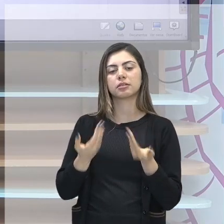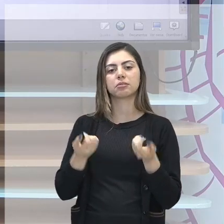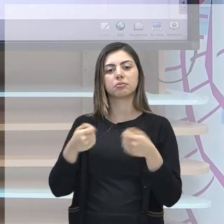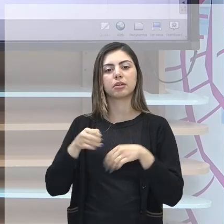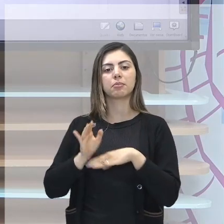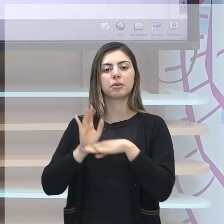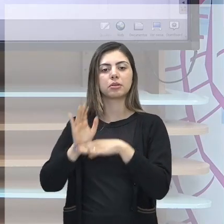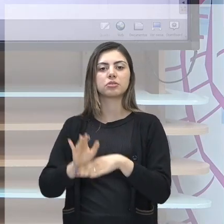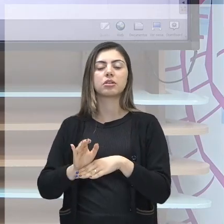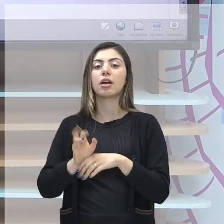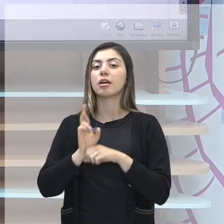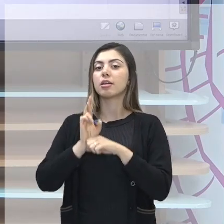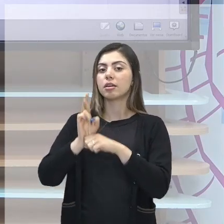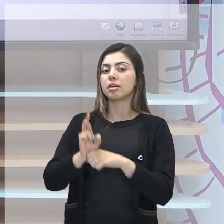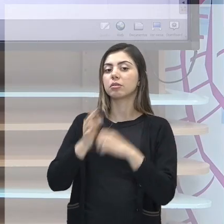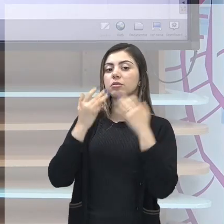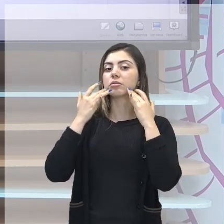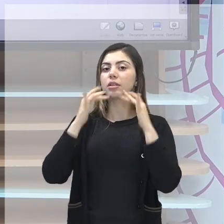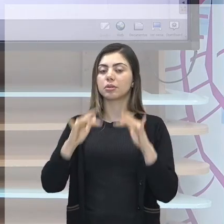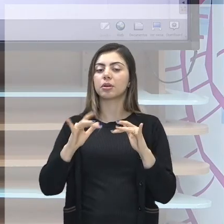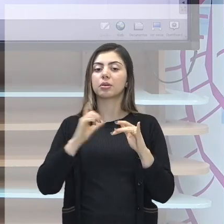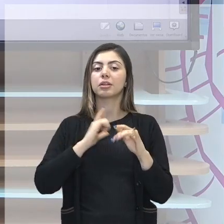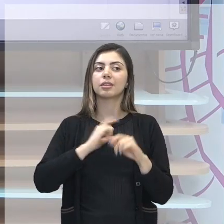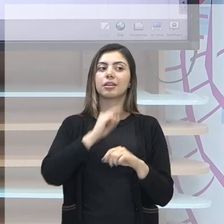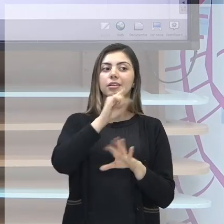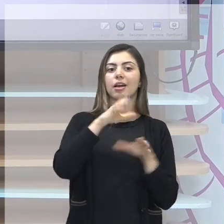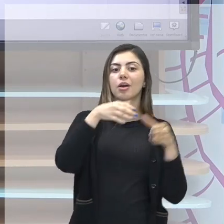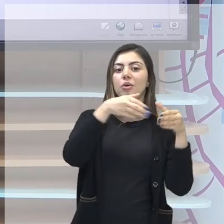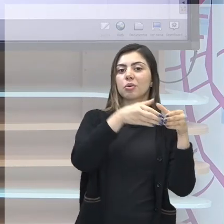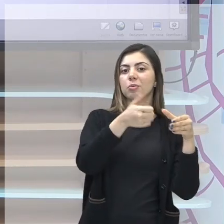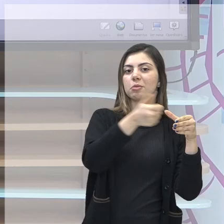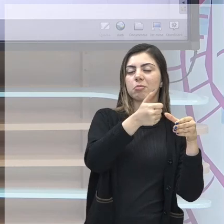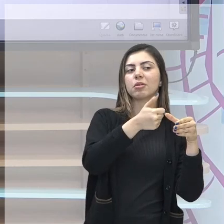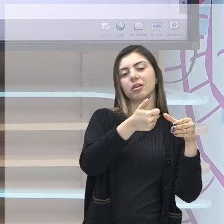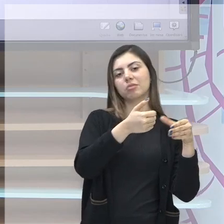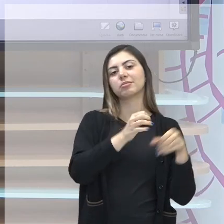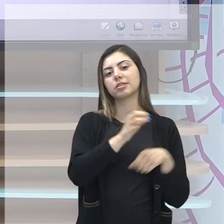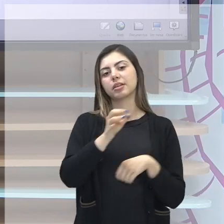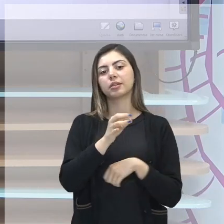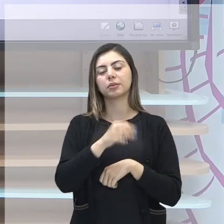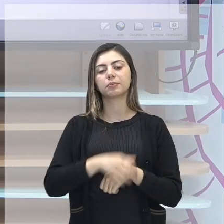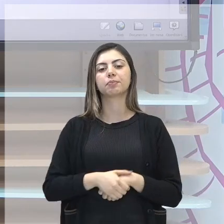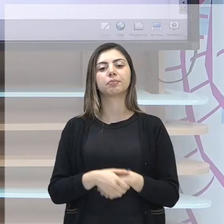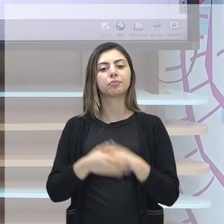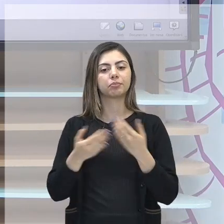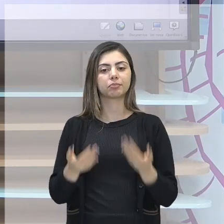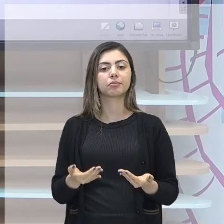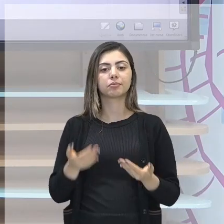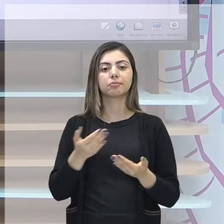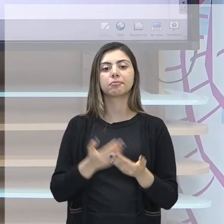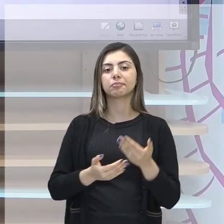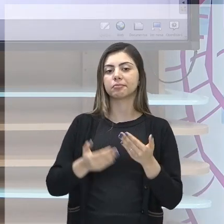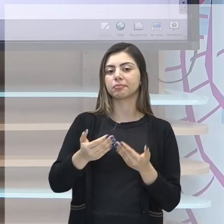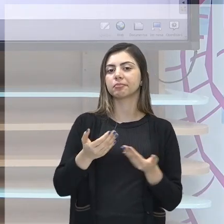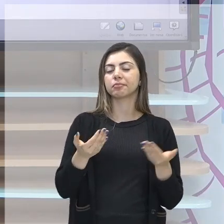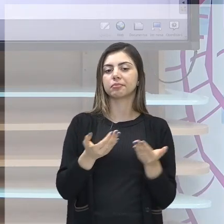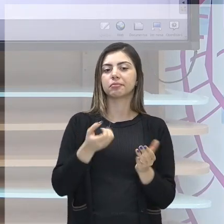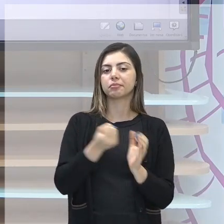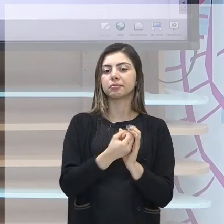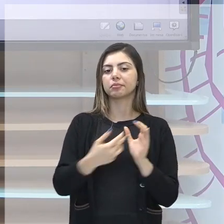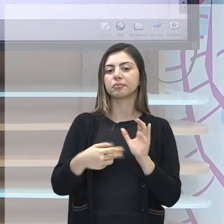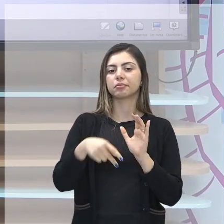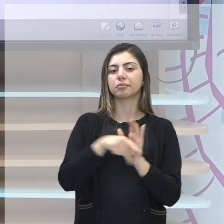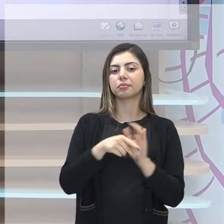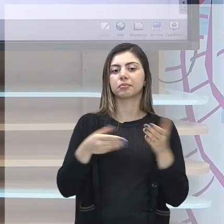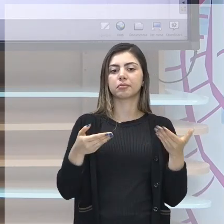as matérias-primas oriundas lá do setor primário, tá certo? E nós continuamos essa caracterização